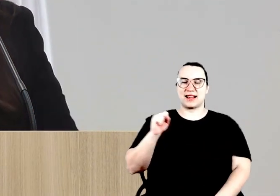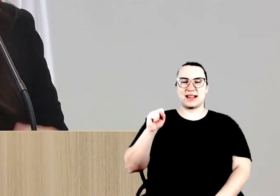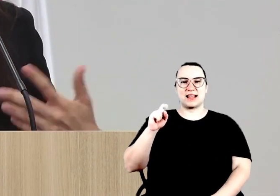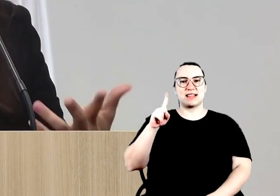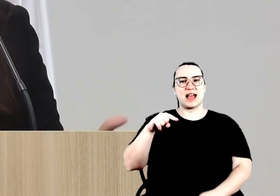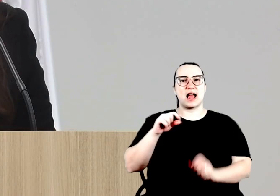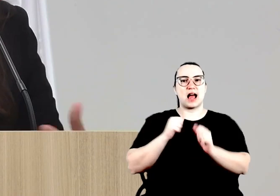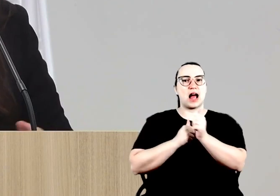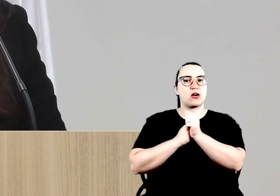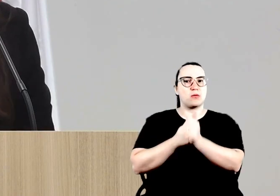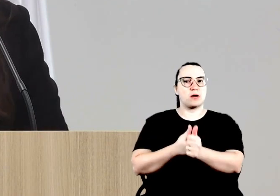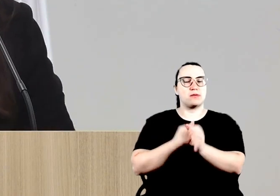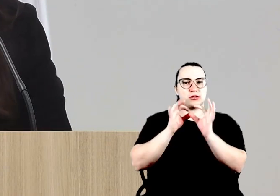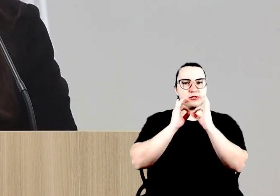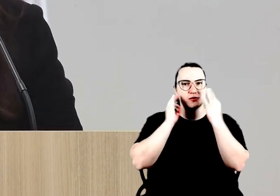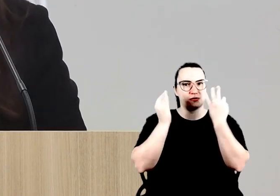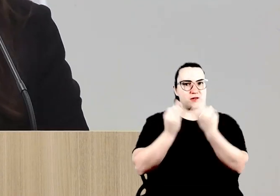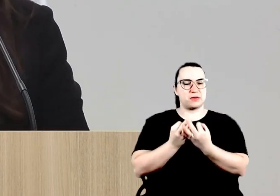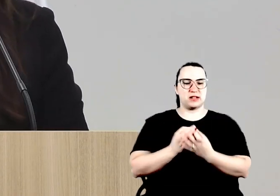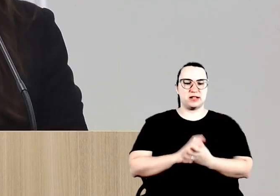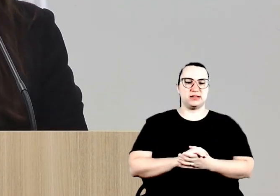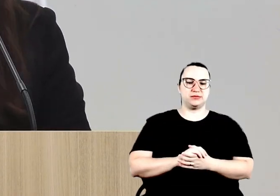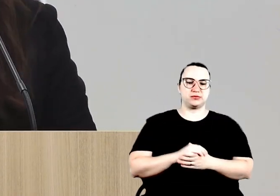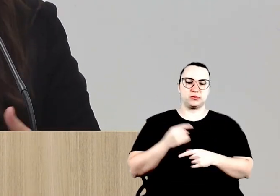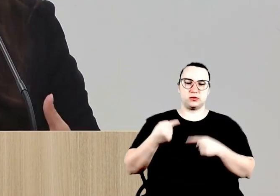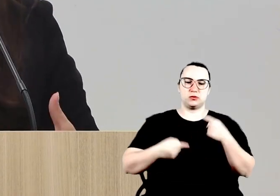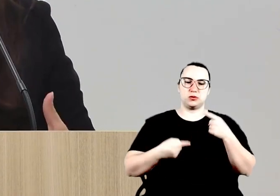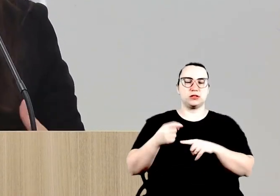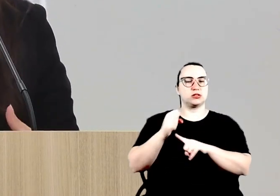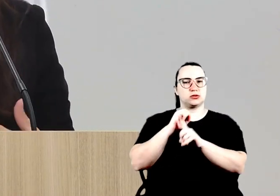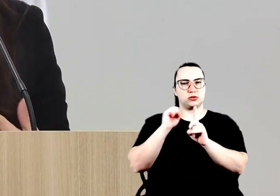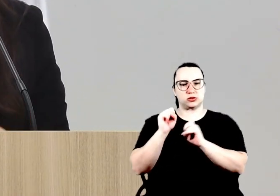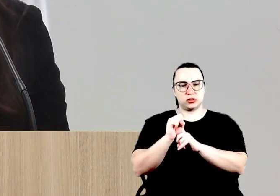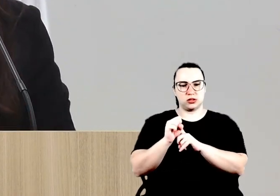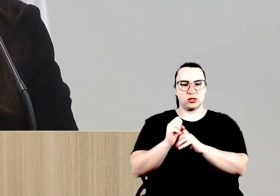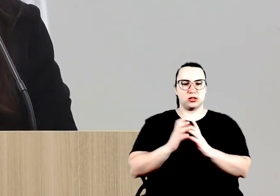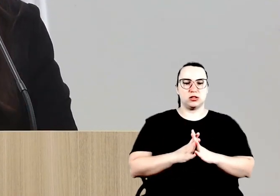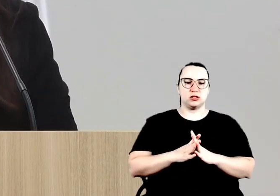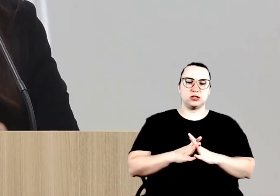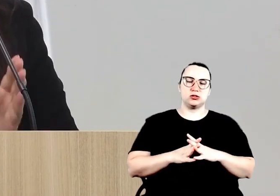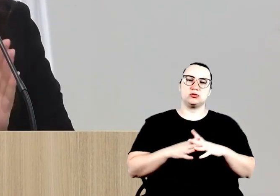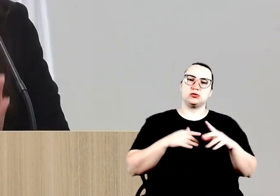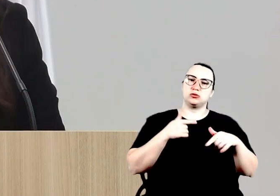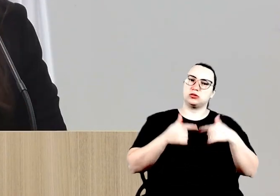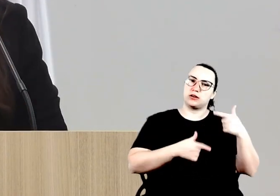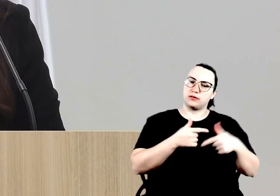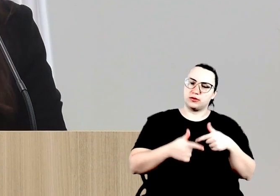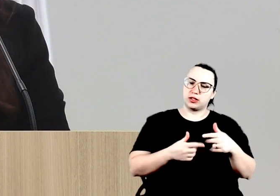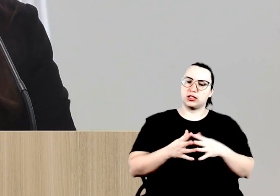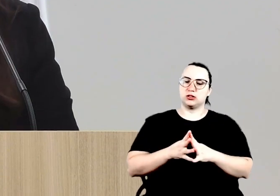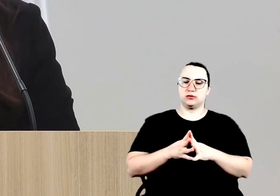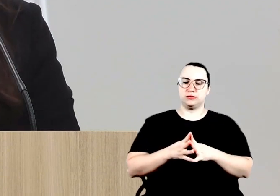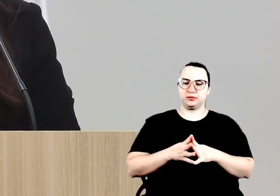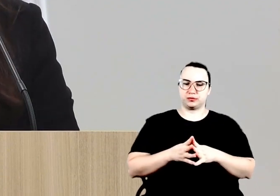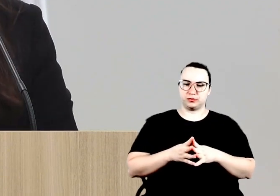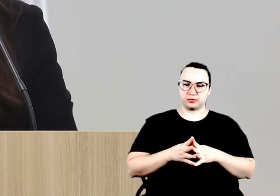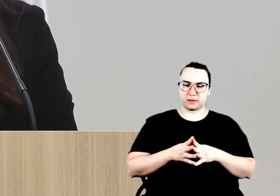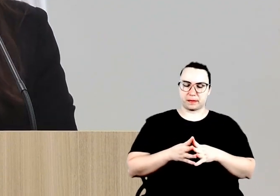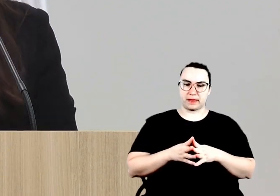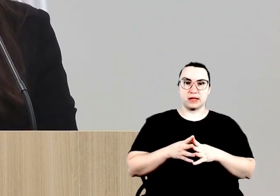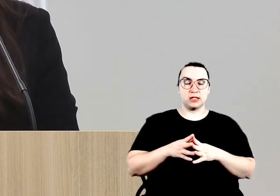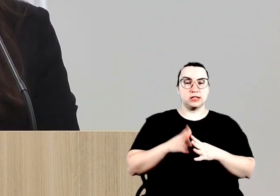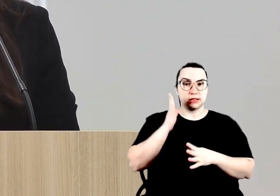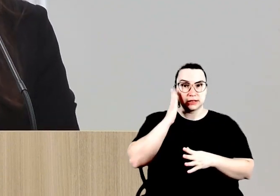que a gente segue normativas da política de assistência social, tipificação dos serviços. Soube de um